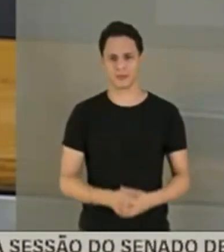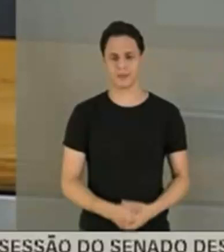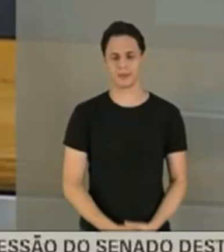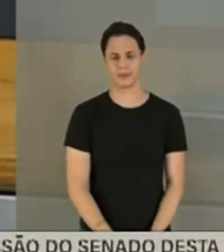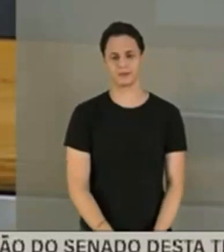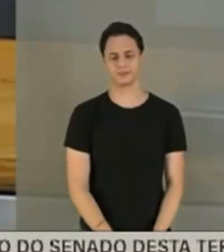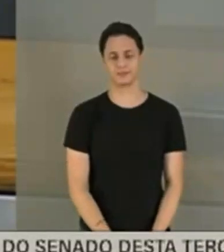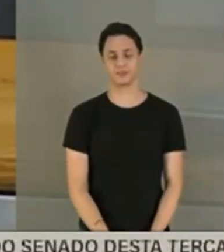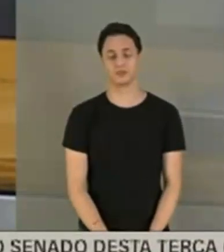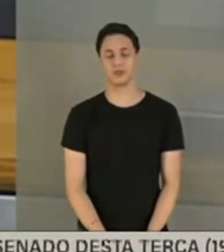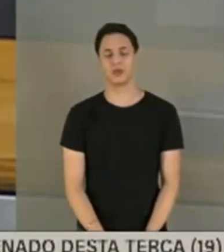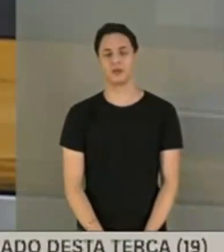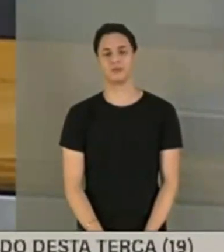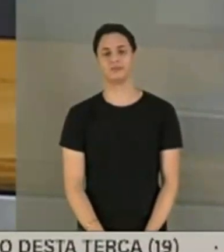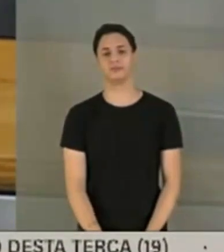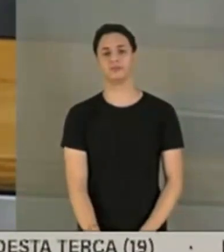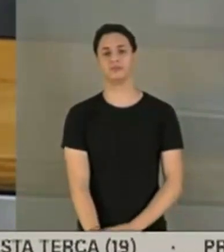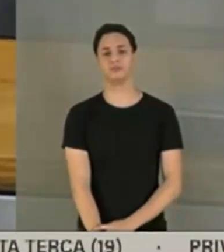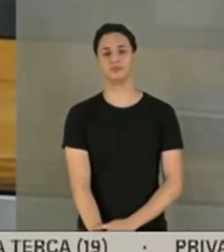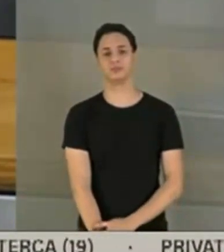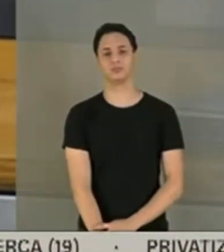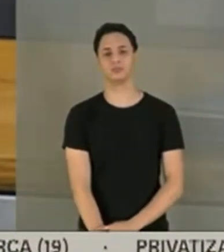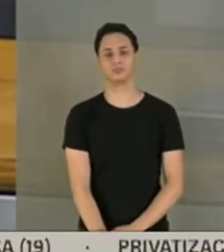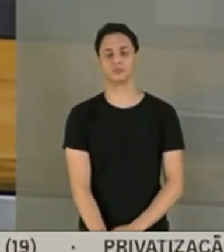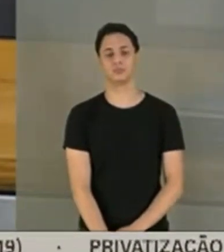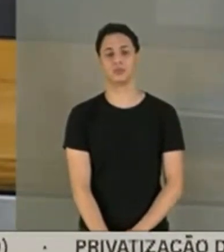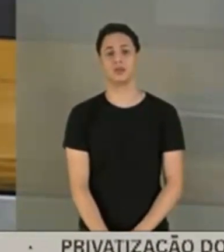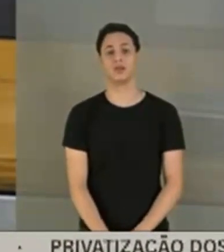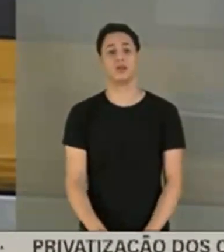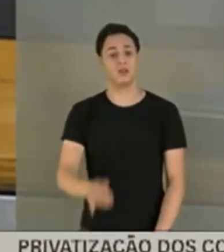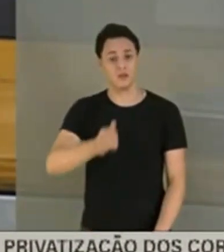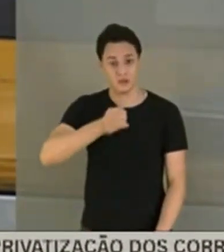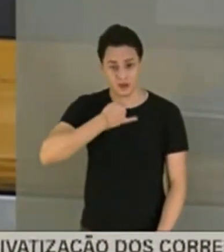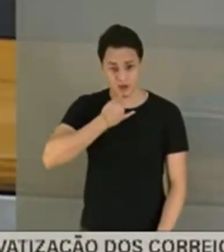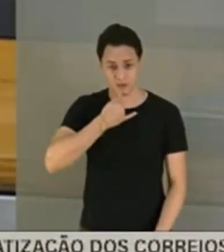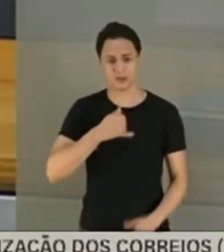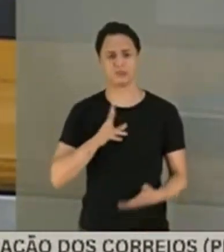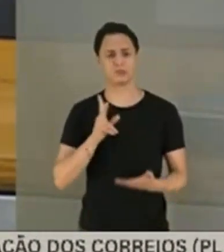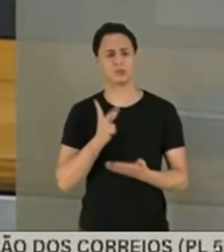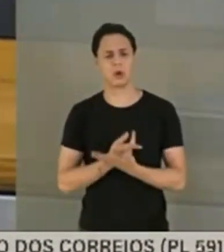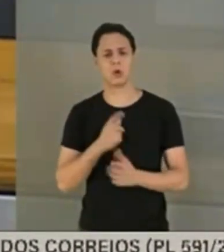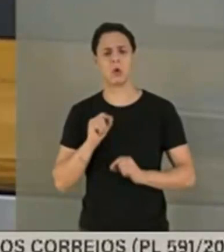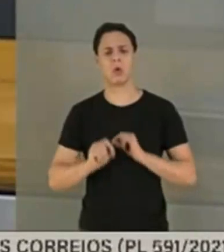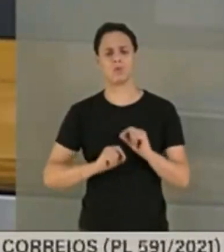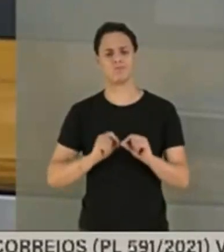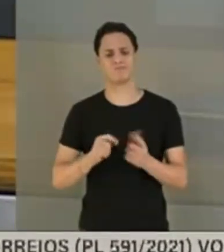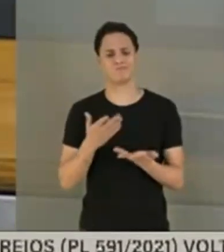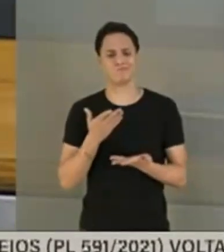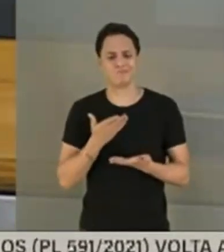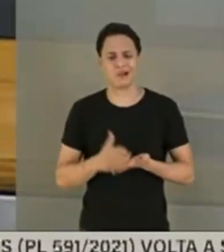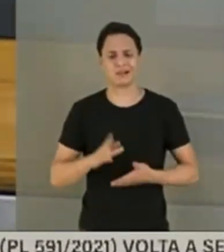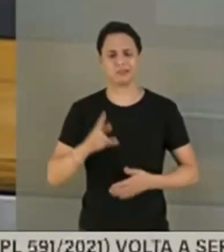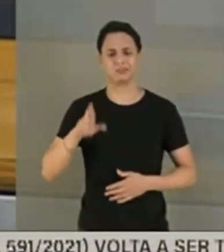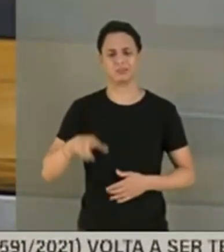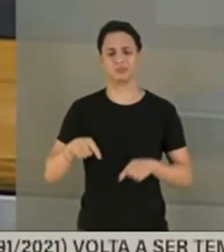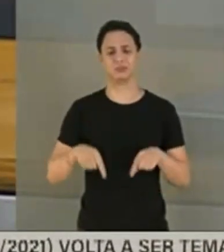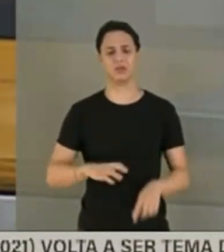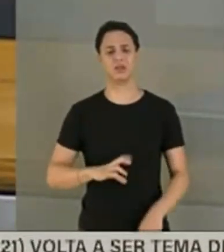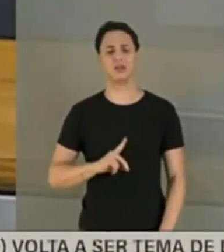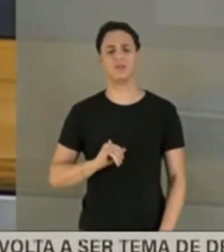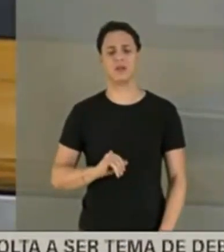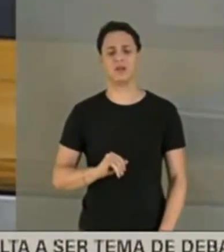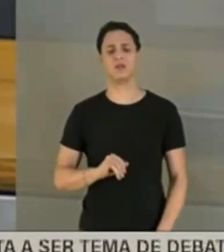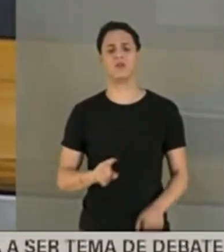Mas a gente viu, infelizmente, se perder a mão na condução dessa CPI,